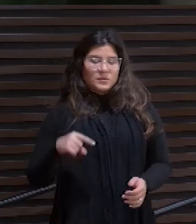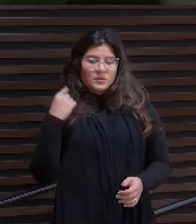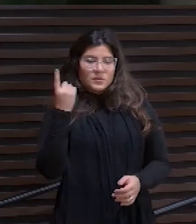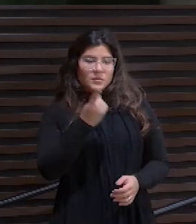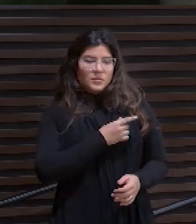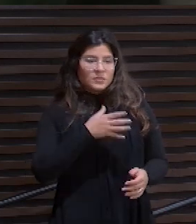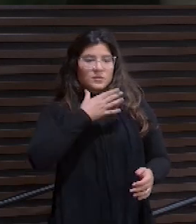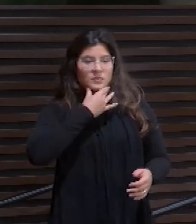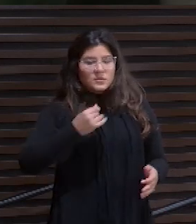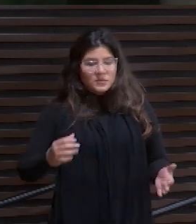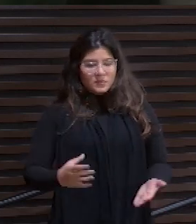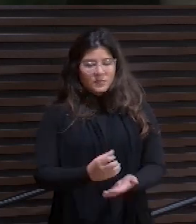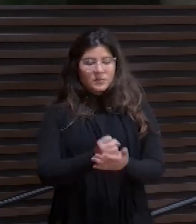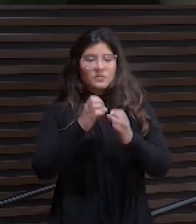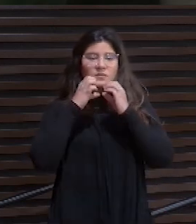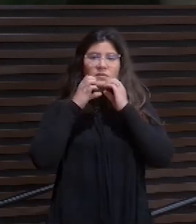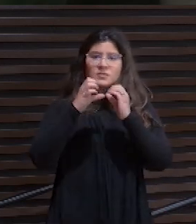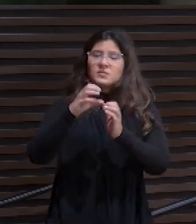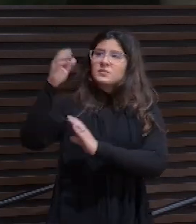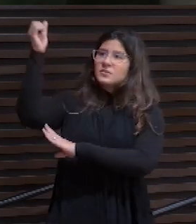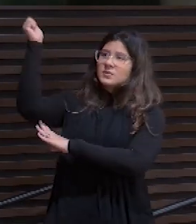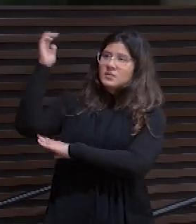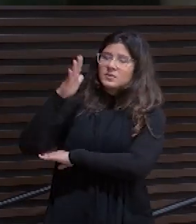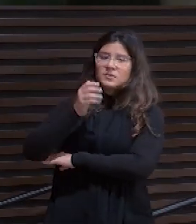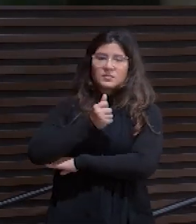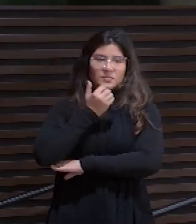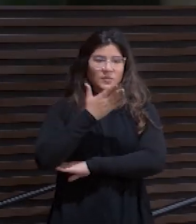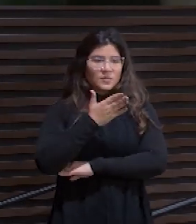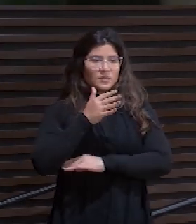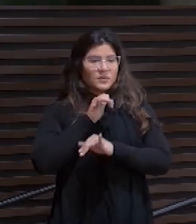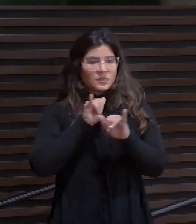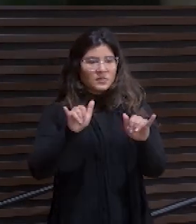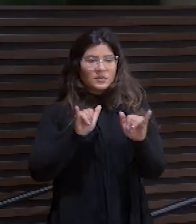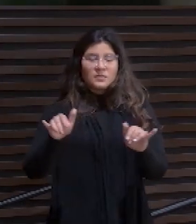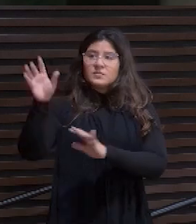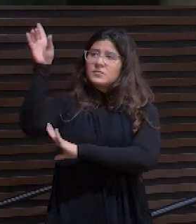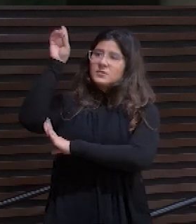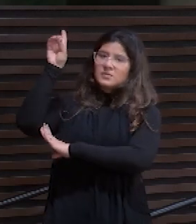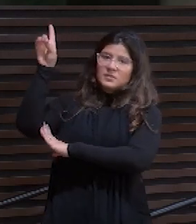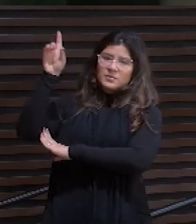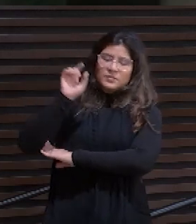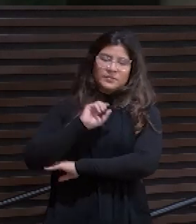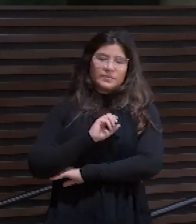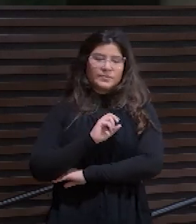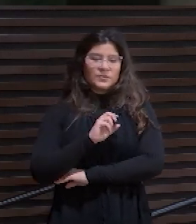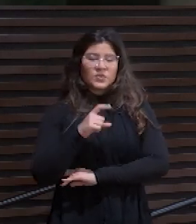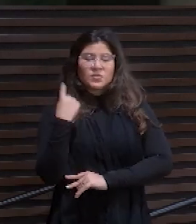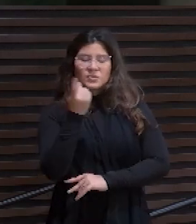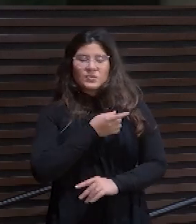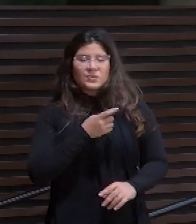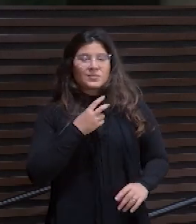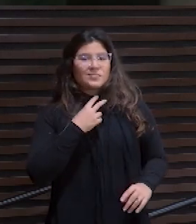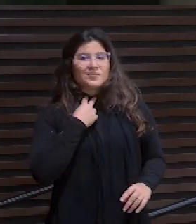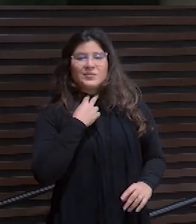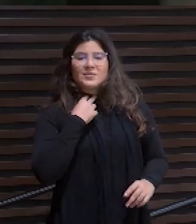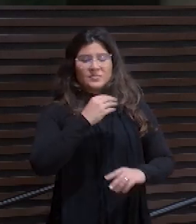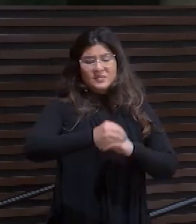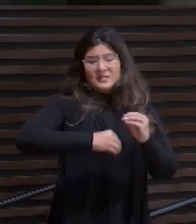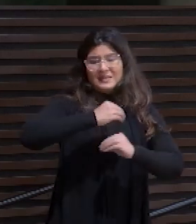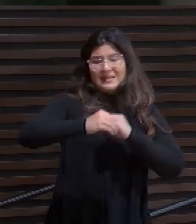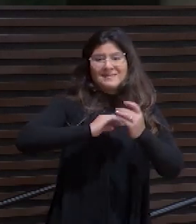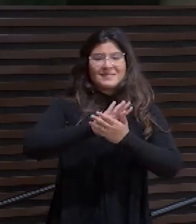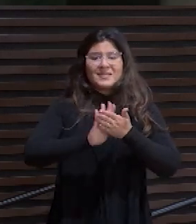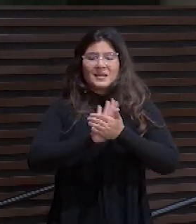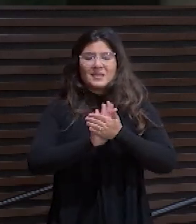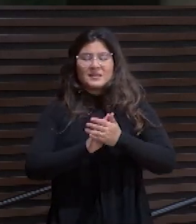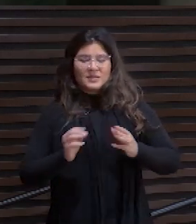nova, Ele é o evangelho da graça, Ele é a boa nova de Deus. Então não adianta nós misturarmos nada com Cristo, nada dos nossos